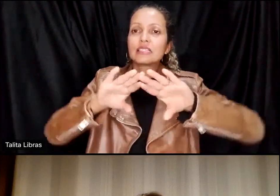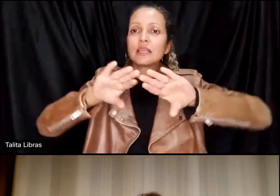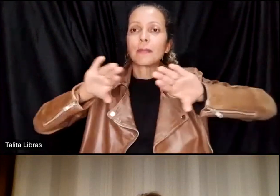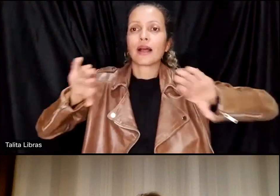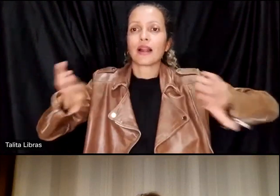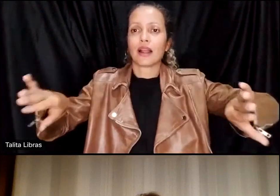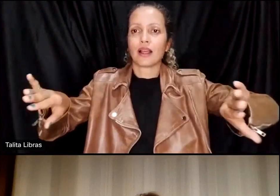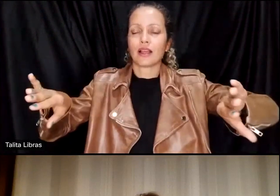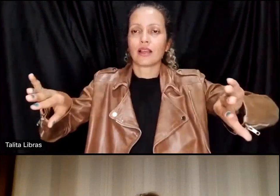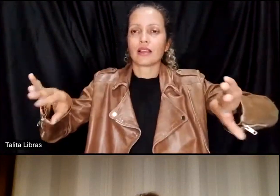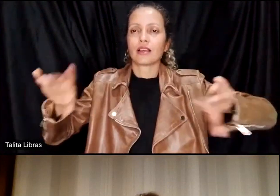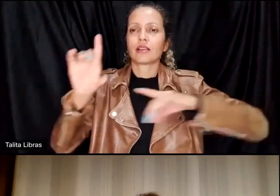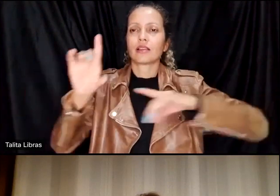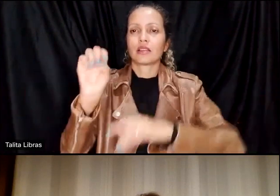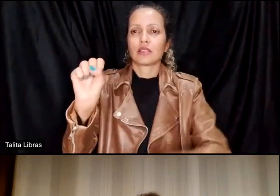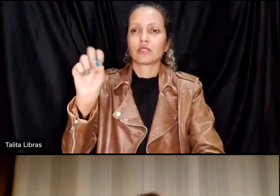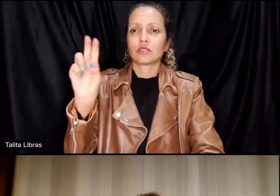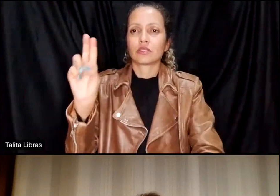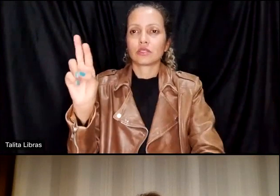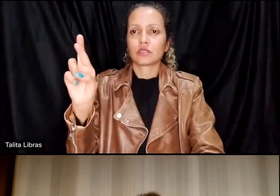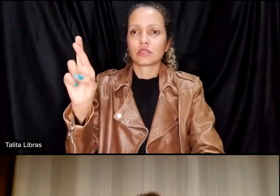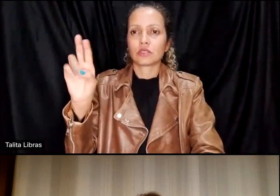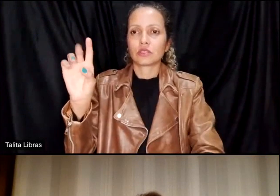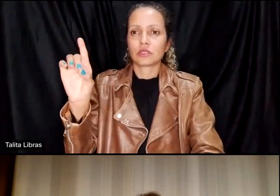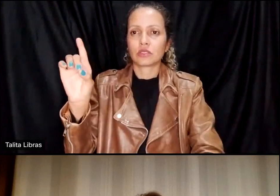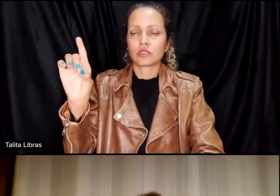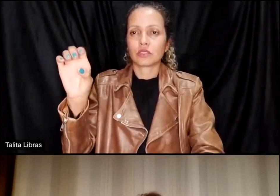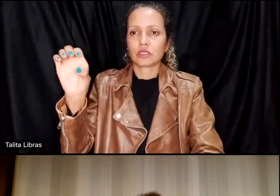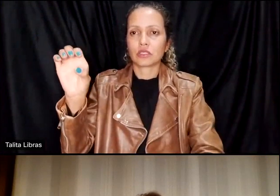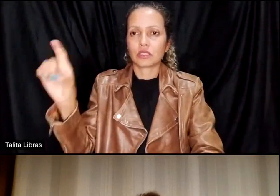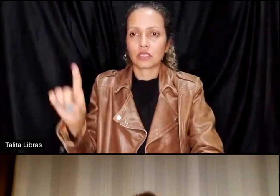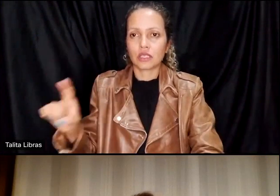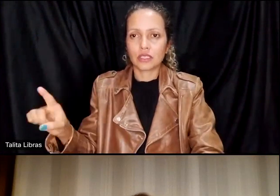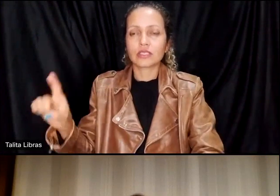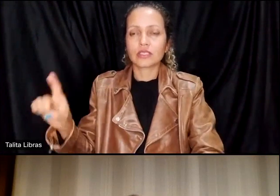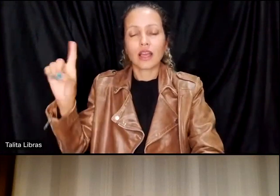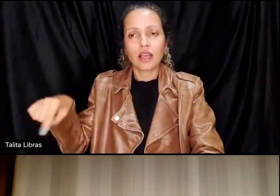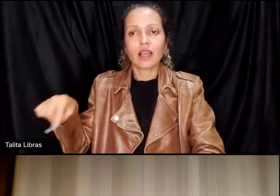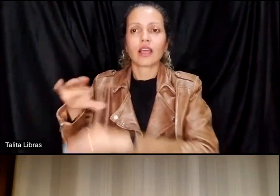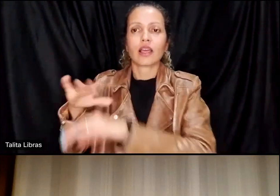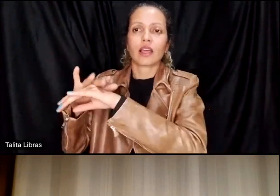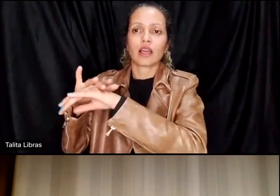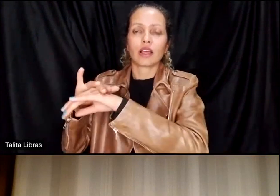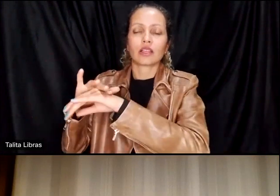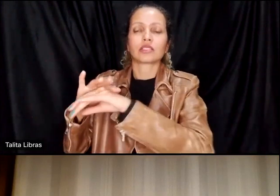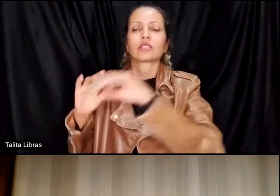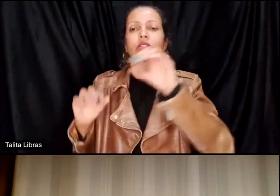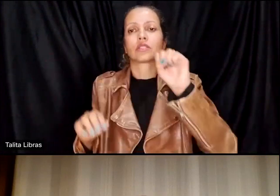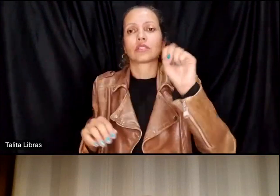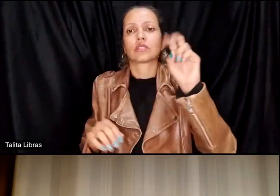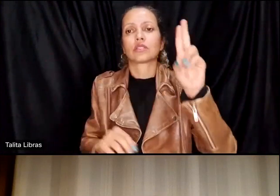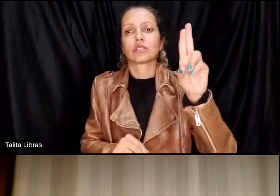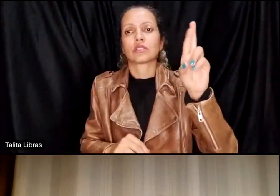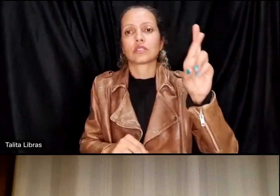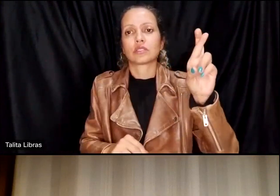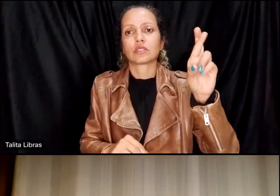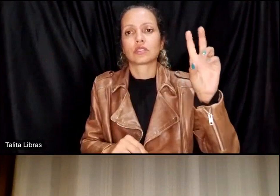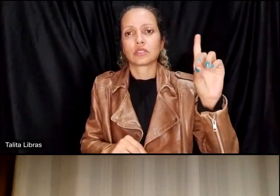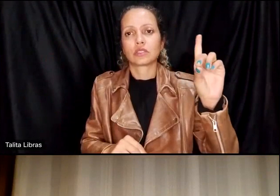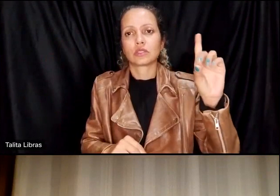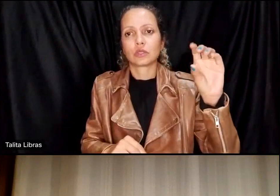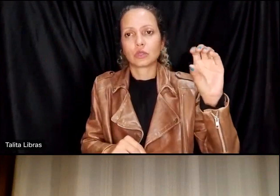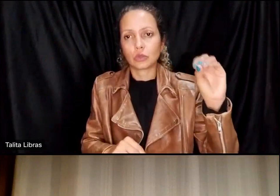uma diferença linguística. Então, assim, existe, sim, muitas coisas que podem ser feitas, e